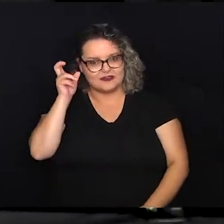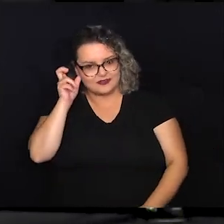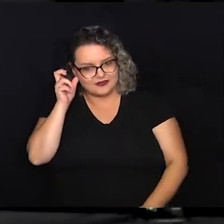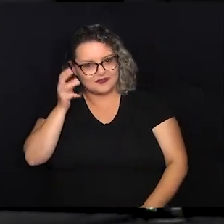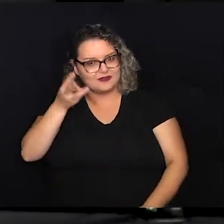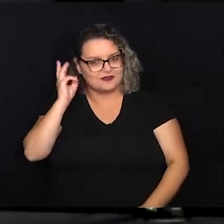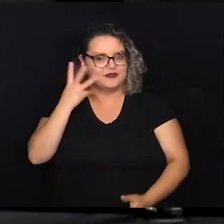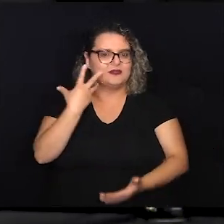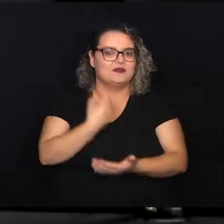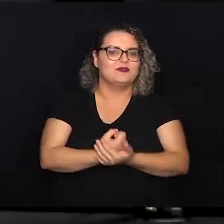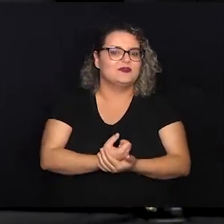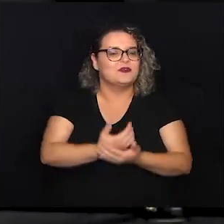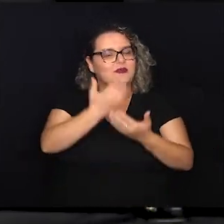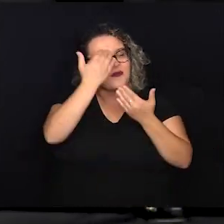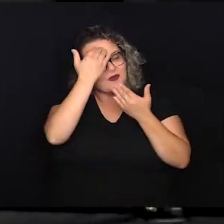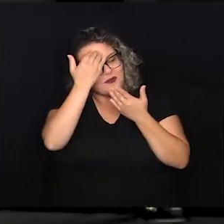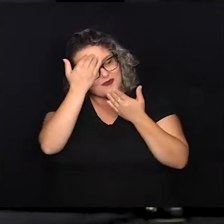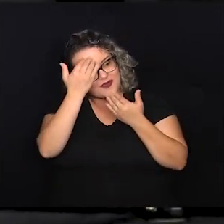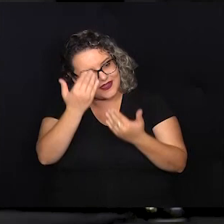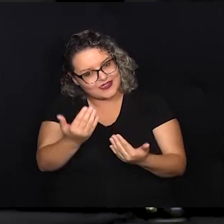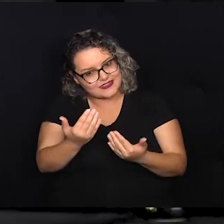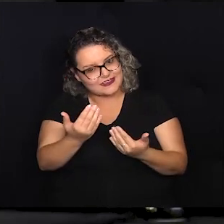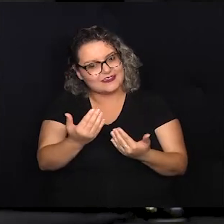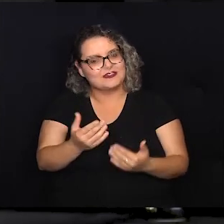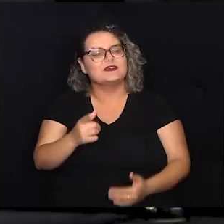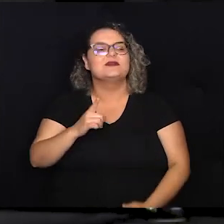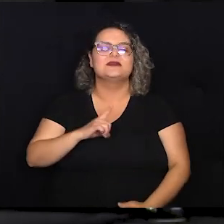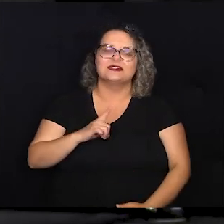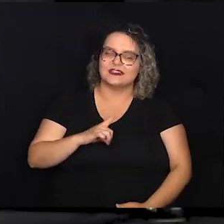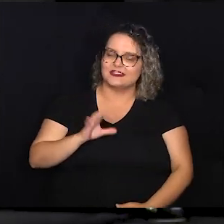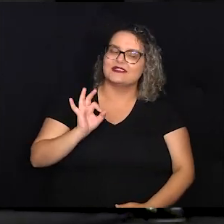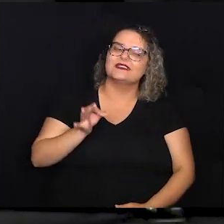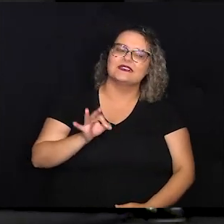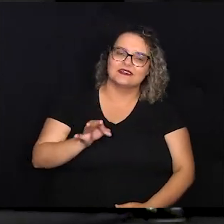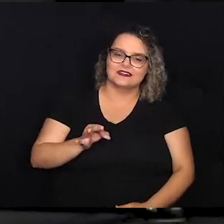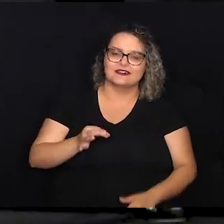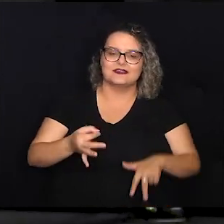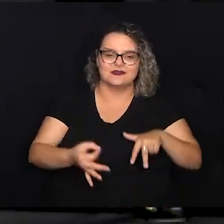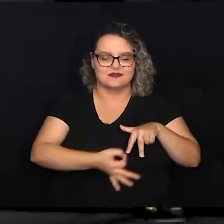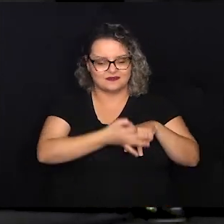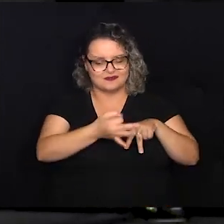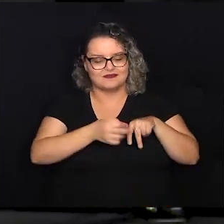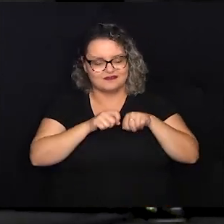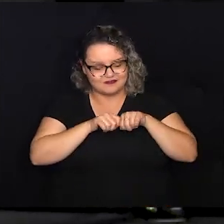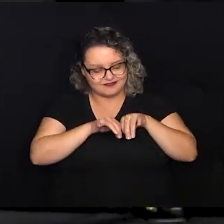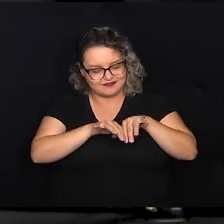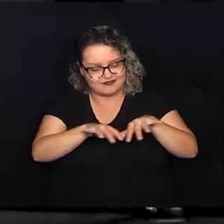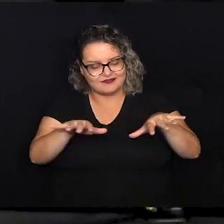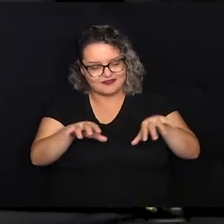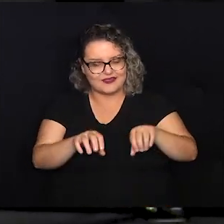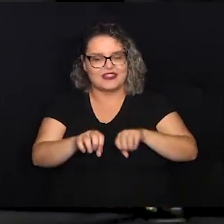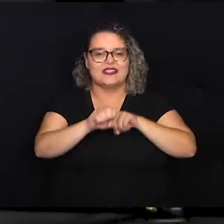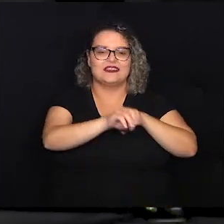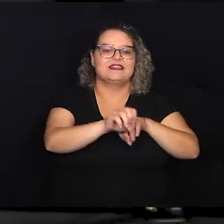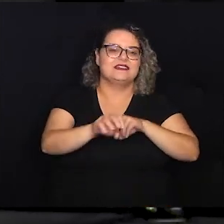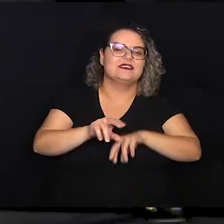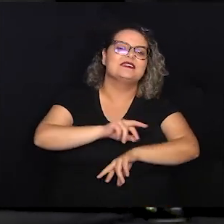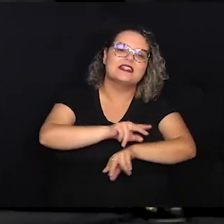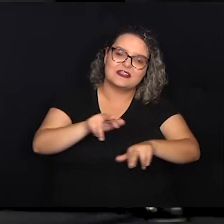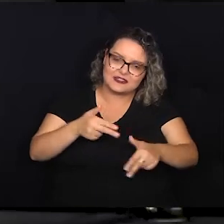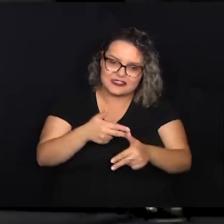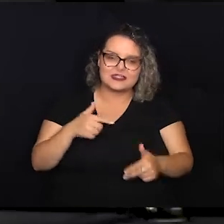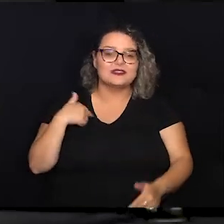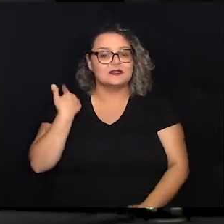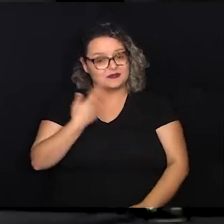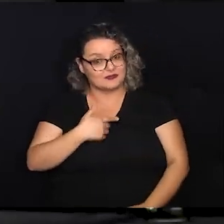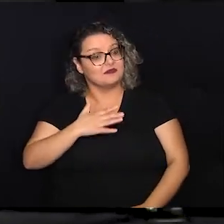ouvindo a gente pelo Spotify, viu? Muito obrigada, e você pode ter certeza que suas palavras ensinaram muitas